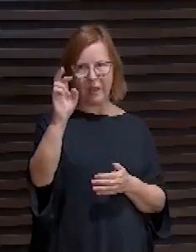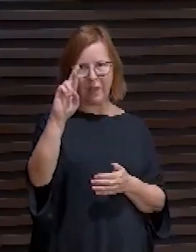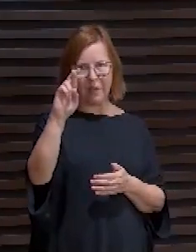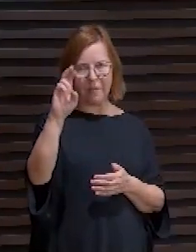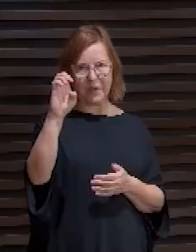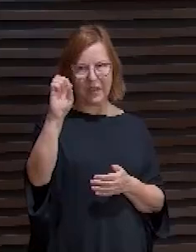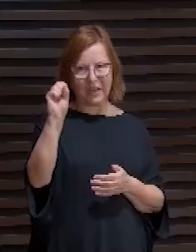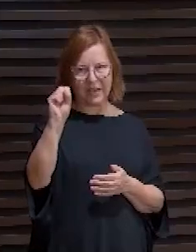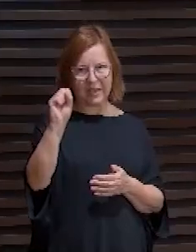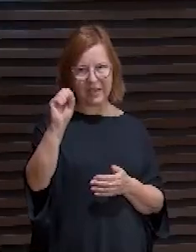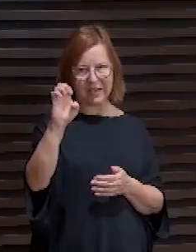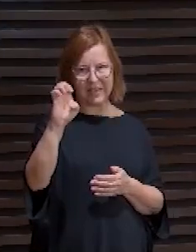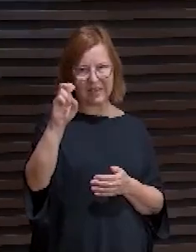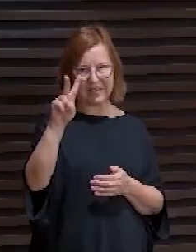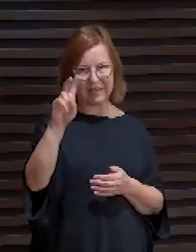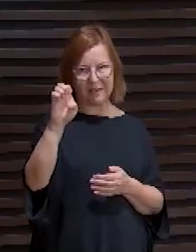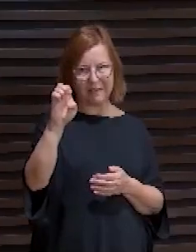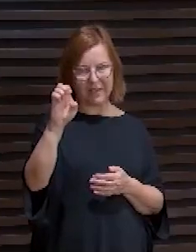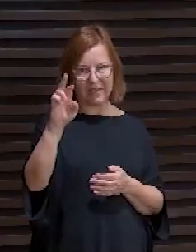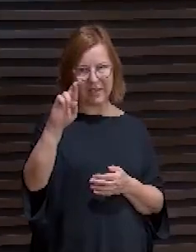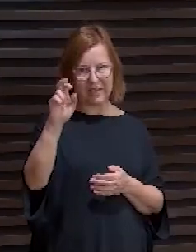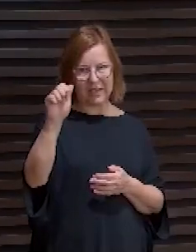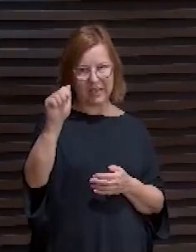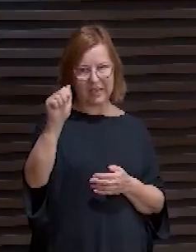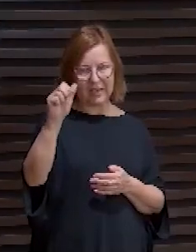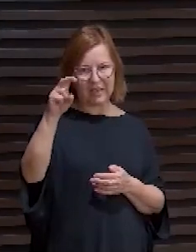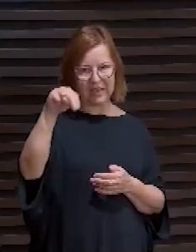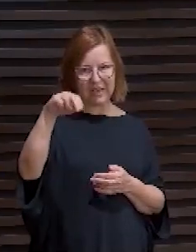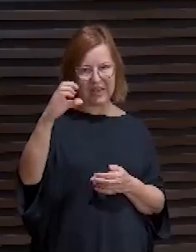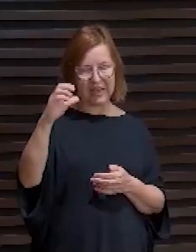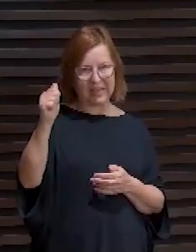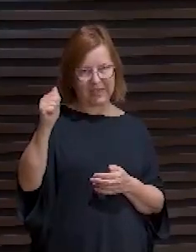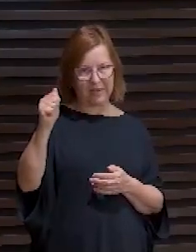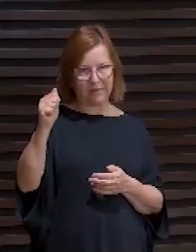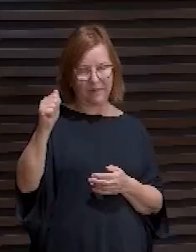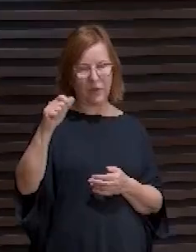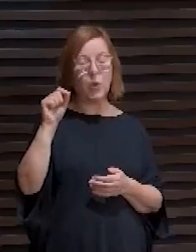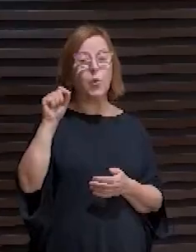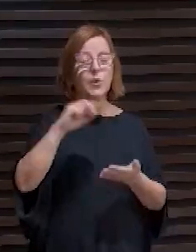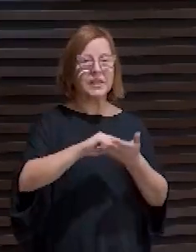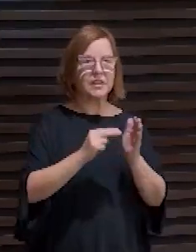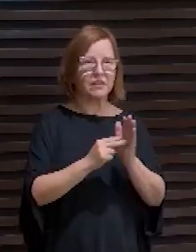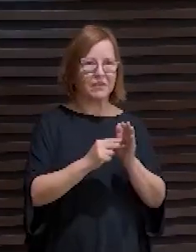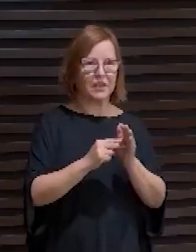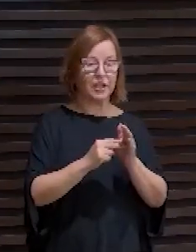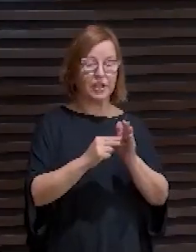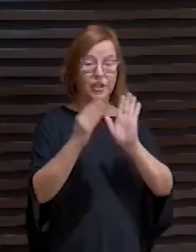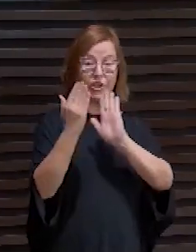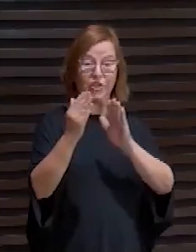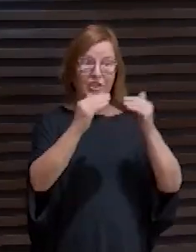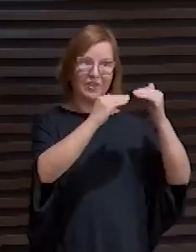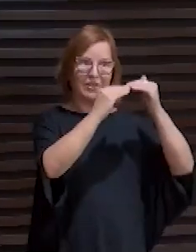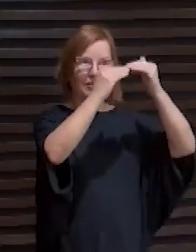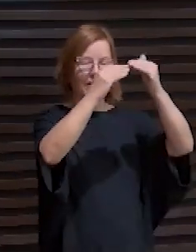significa isso diante da soberania de Deus? O que significa então a soberania de Deus